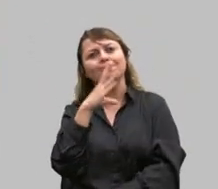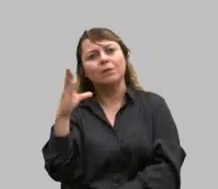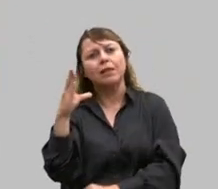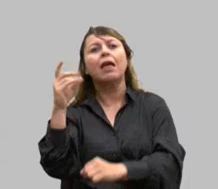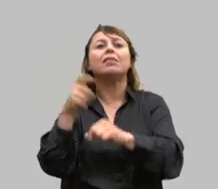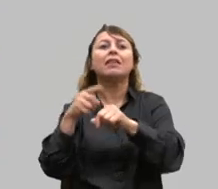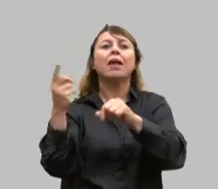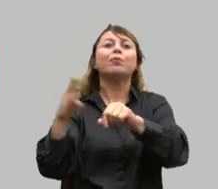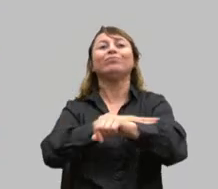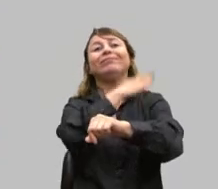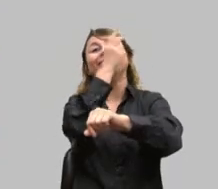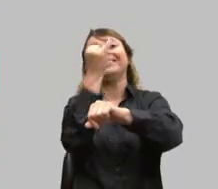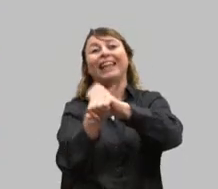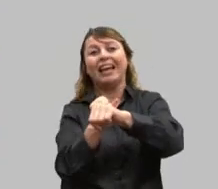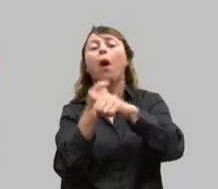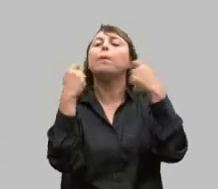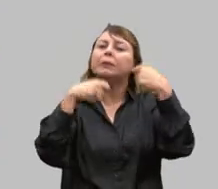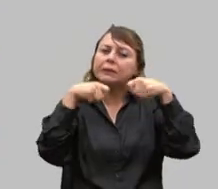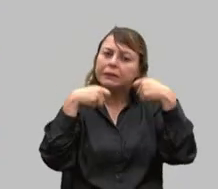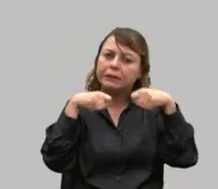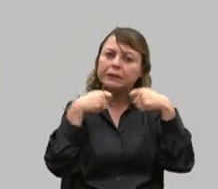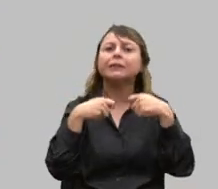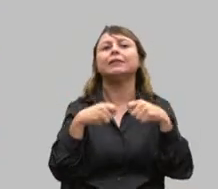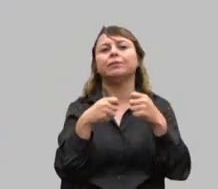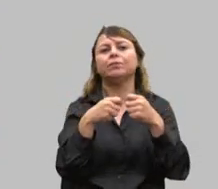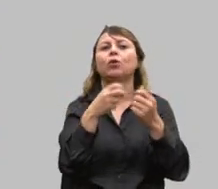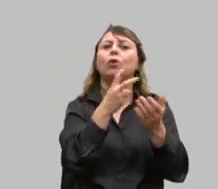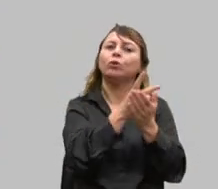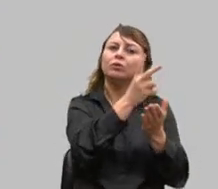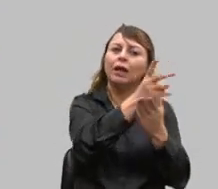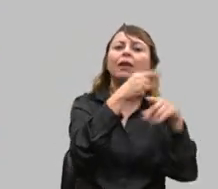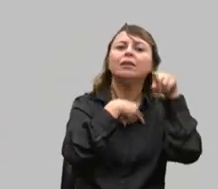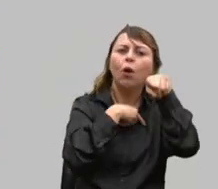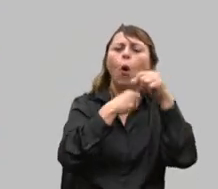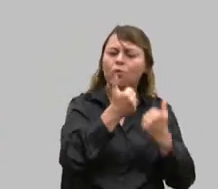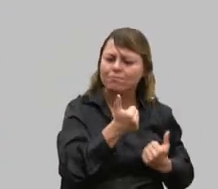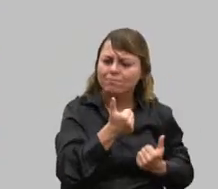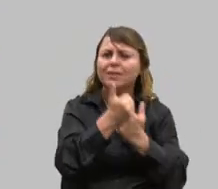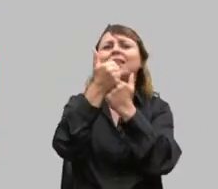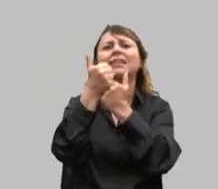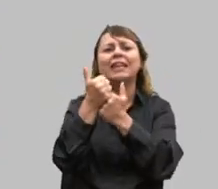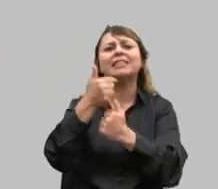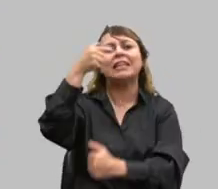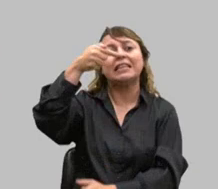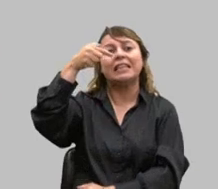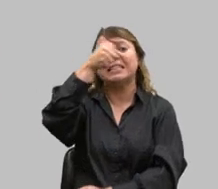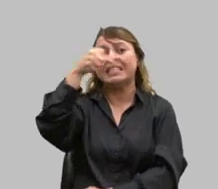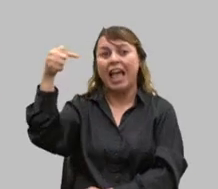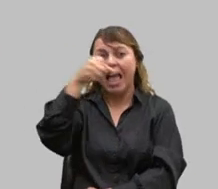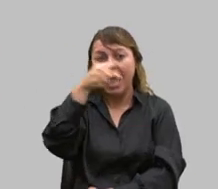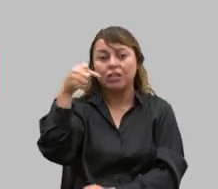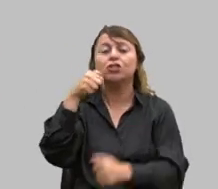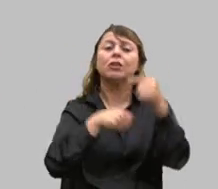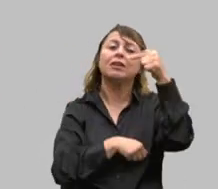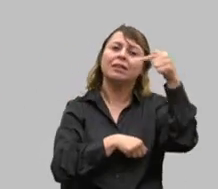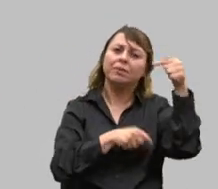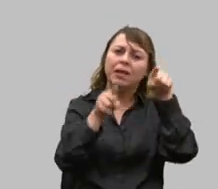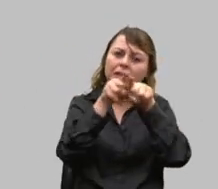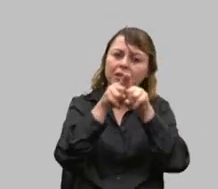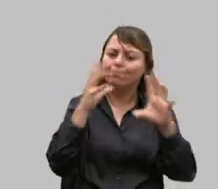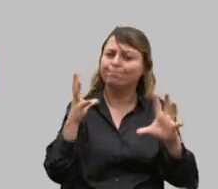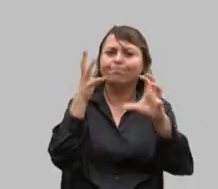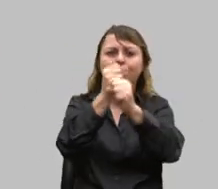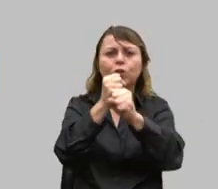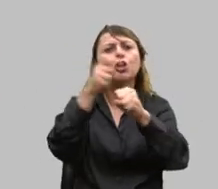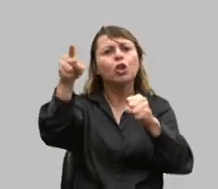ainda precisa caminhar muito então contem com esse Parlamento aqui na casa tem 77 deputados deputados comprometidos e